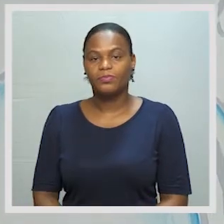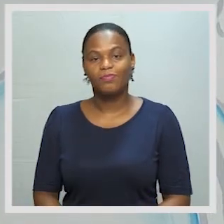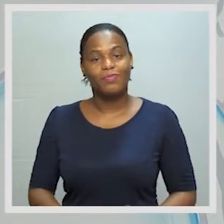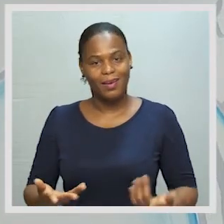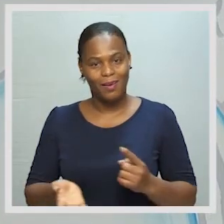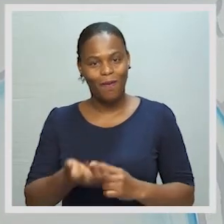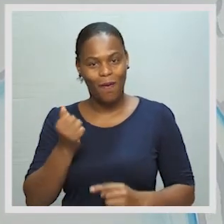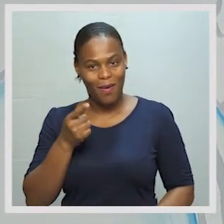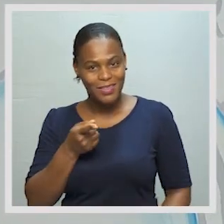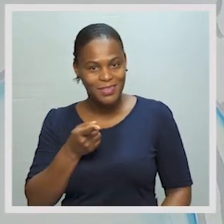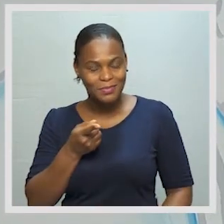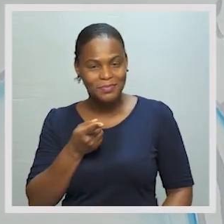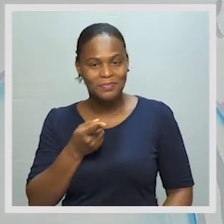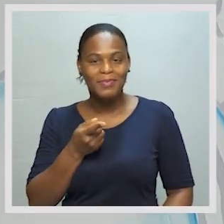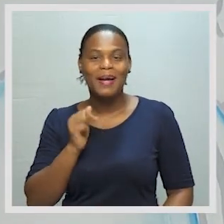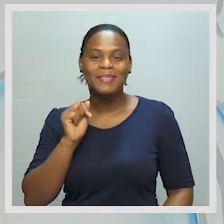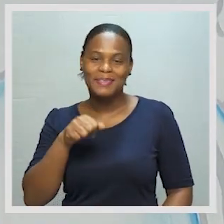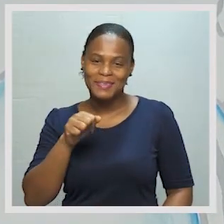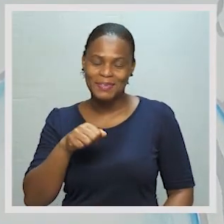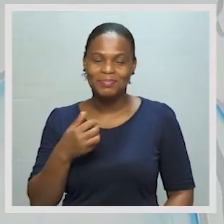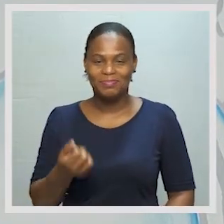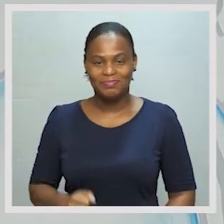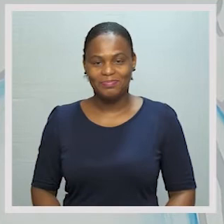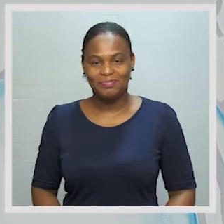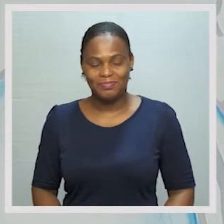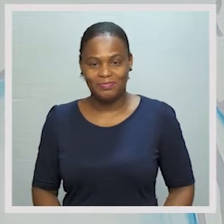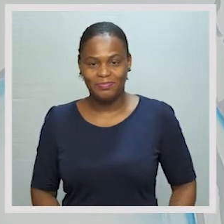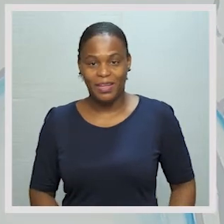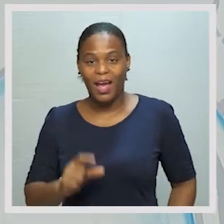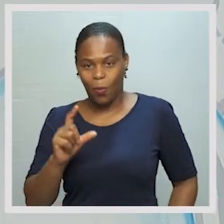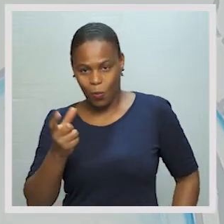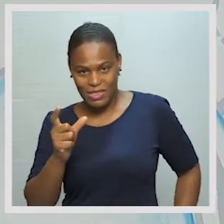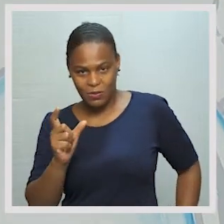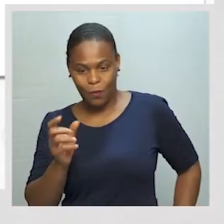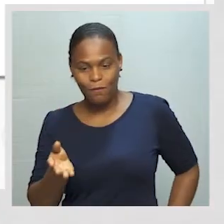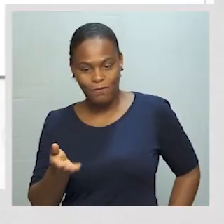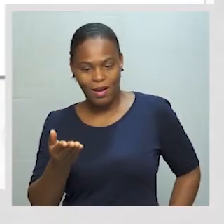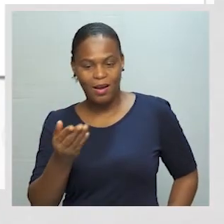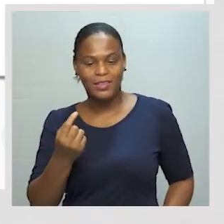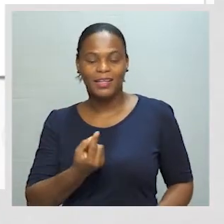Então, conseguiram? Sim. Então, a equação vai ser